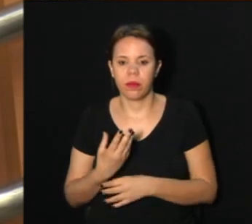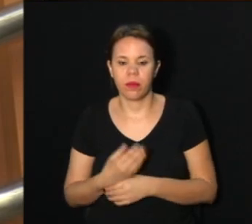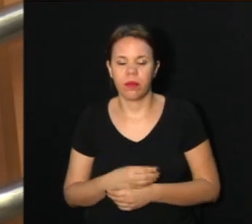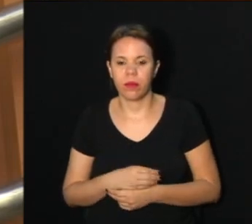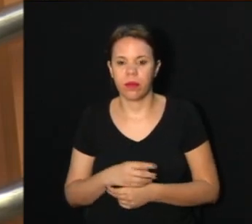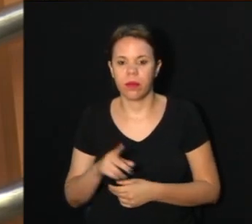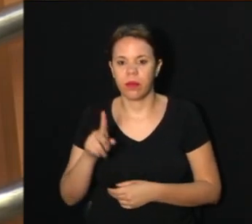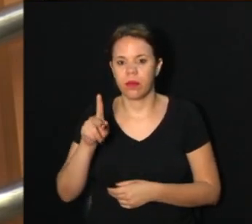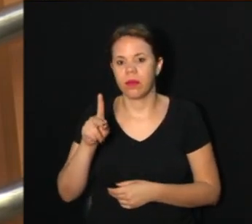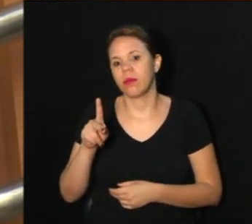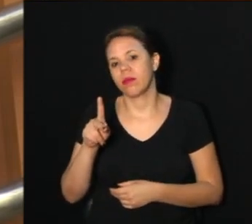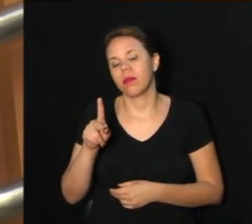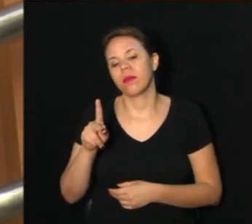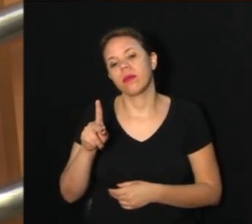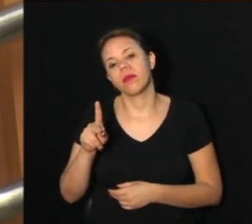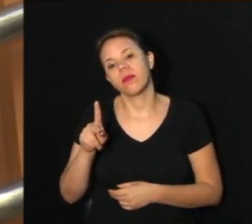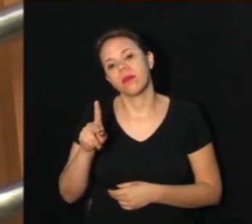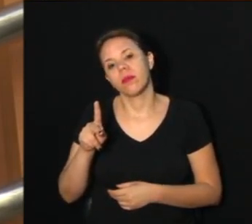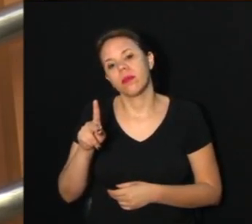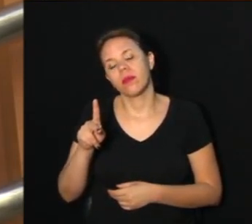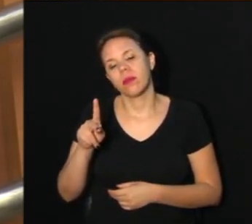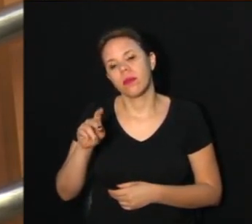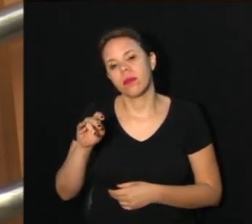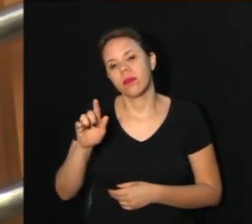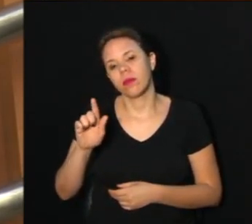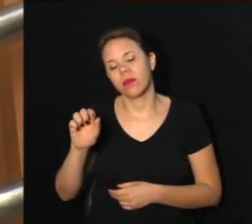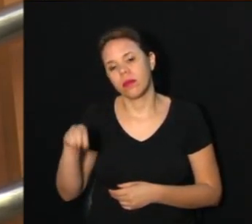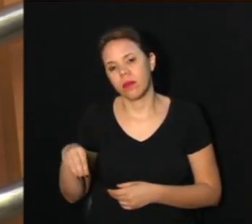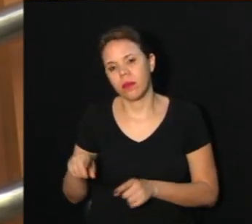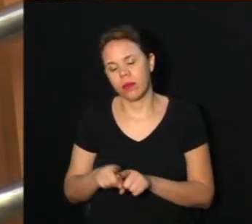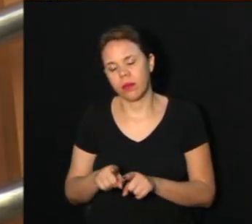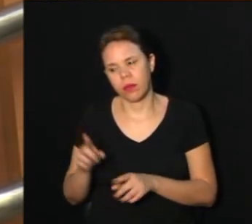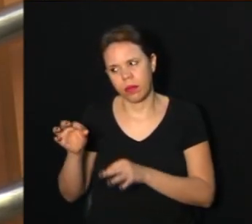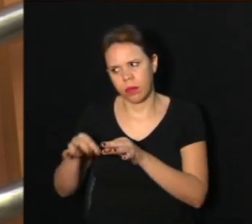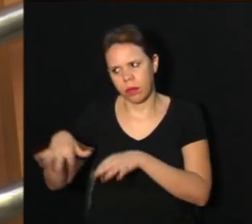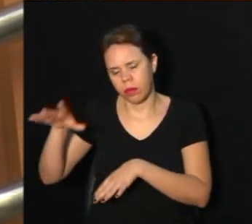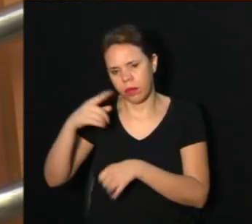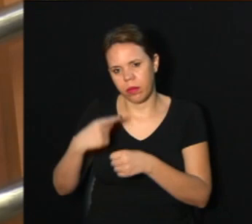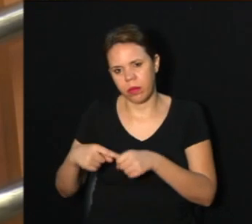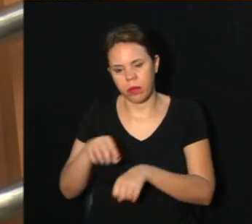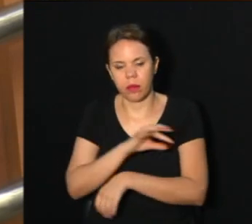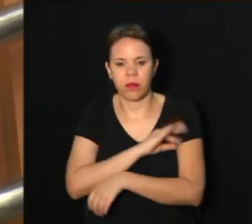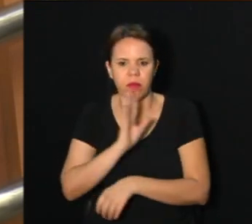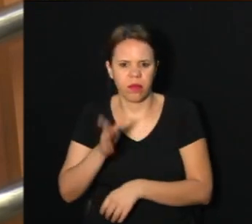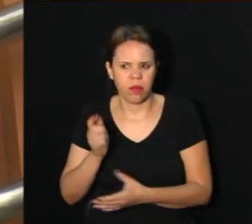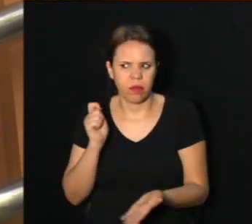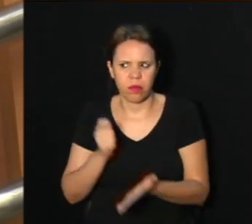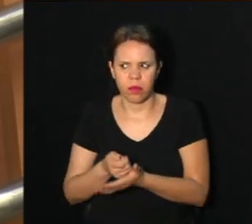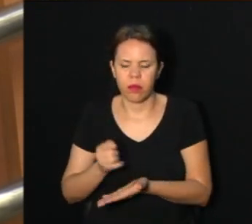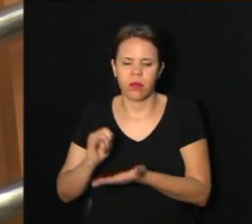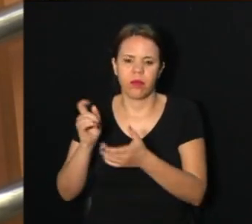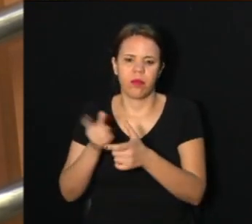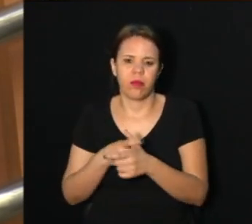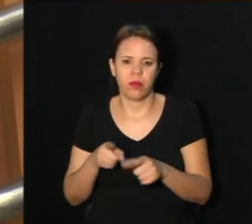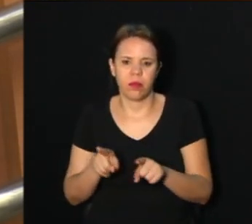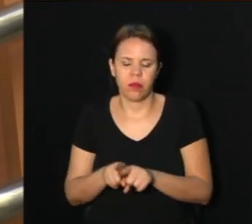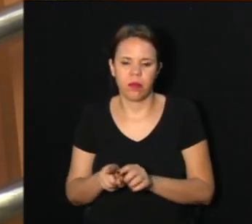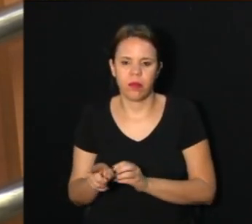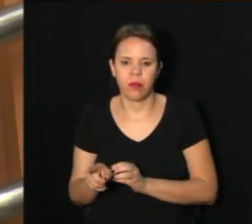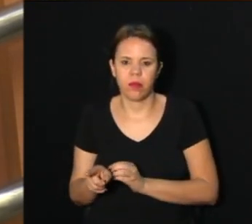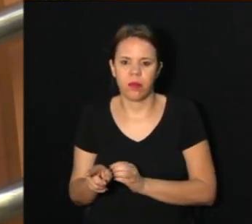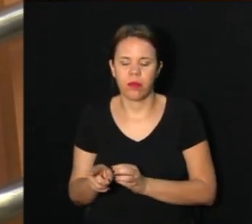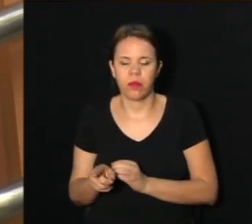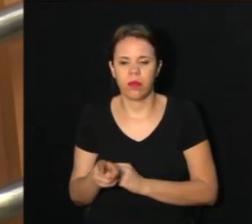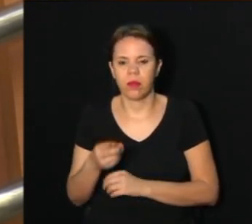PGM, Procuradoria-Geral do Município, em virtude dos altos impostos que nós já pagamos, e apesar do... Desculpa, eu esqueci o nome